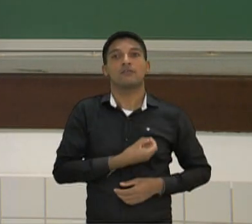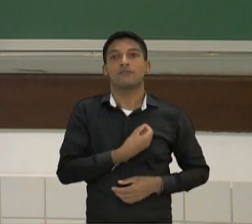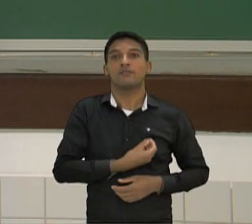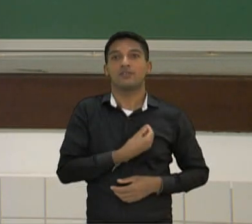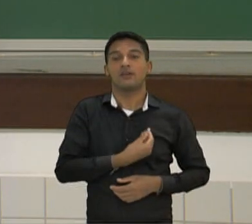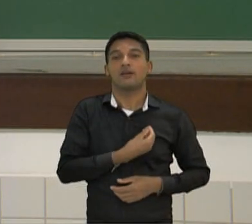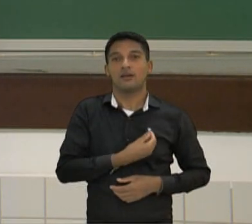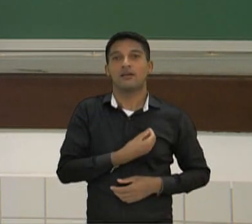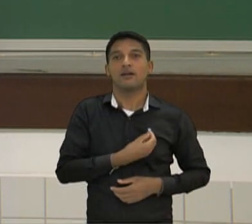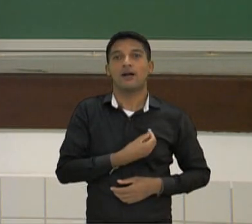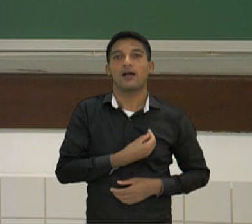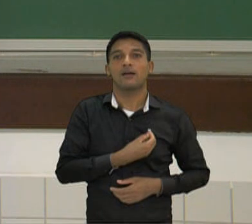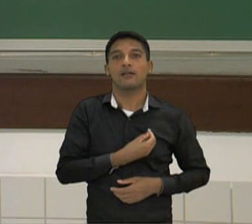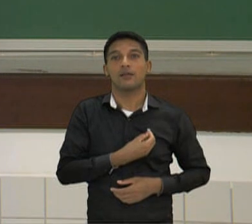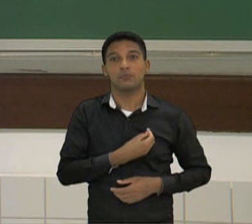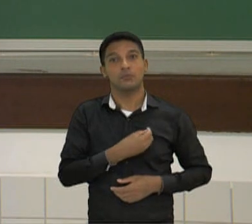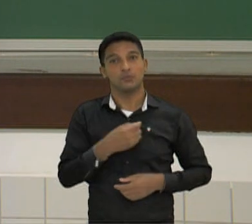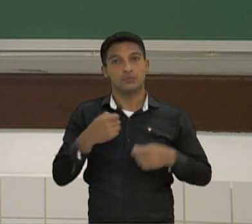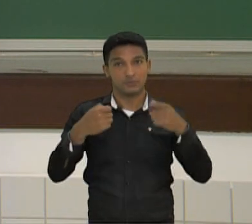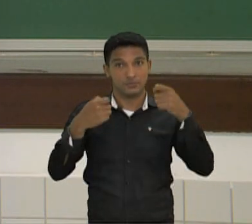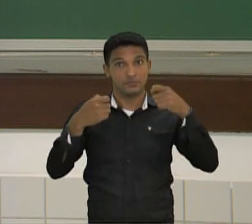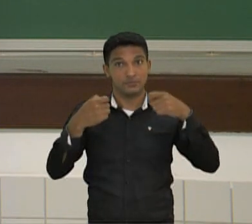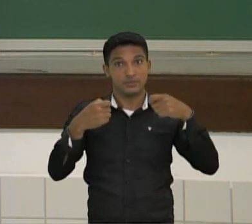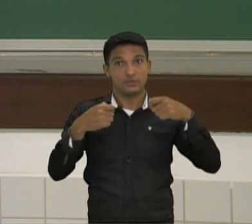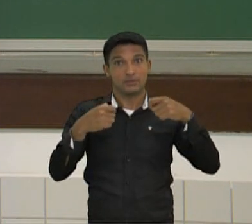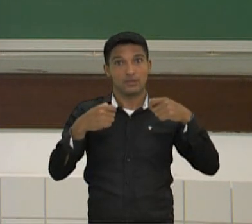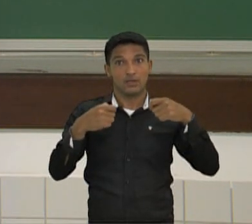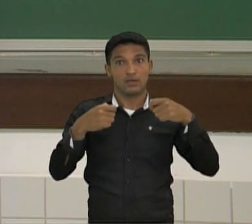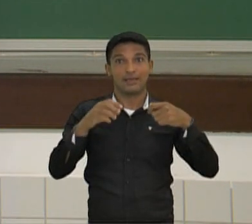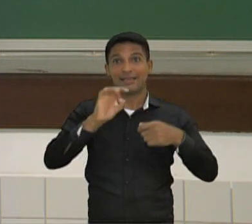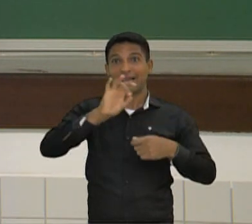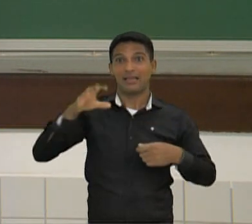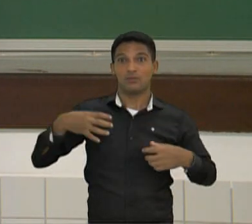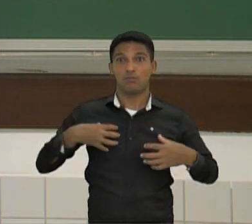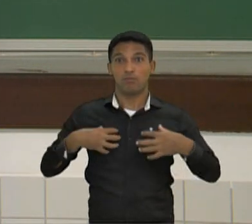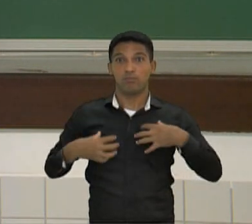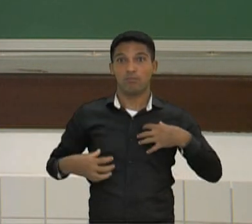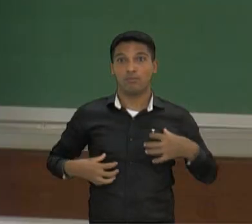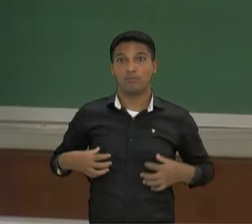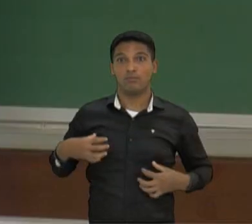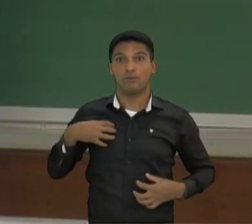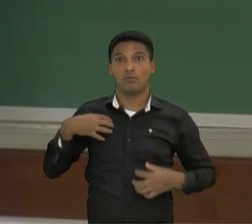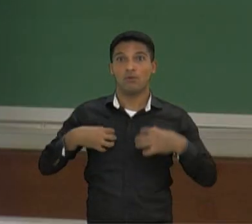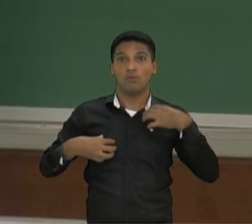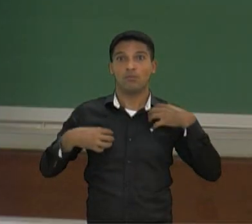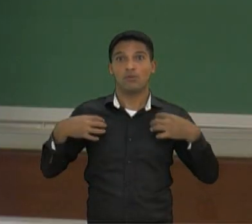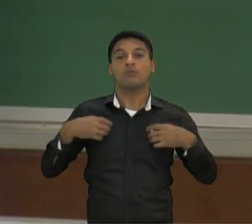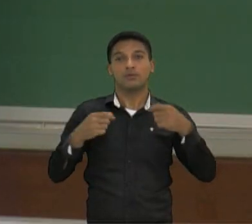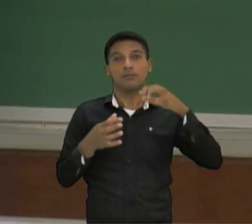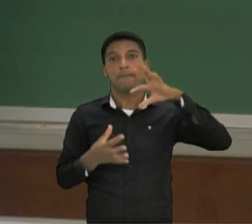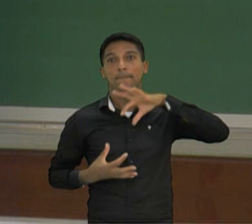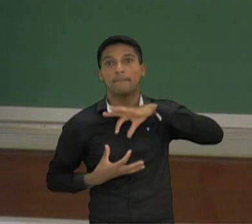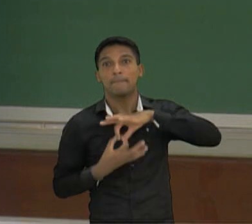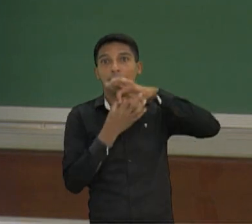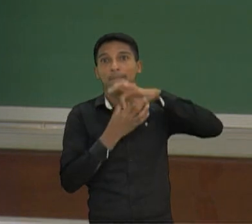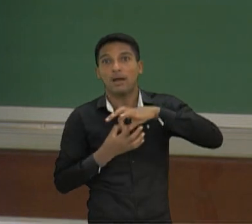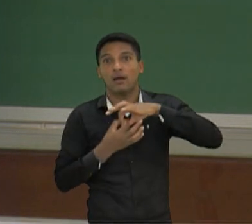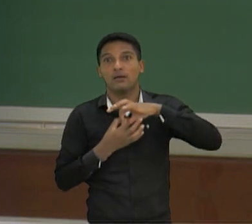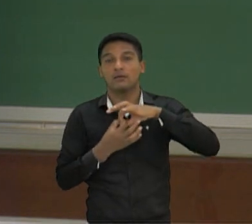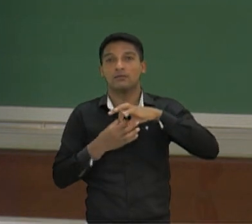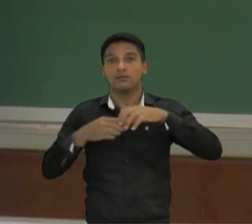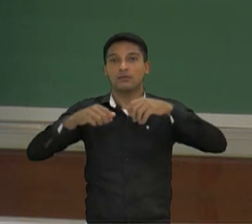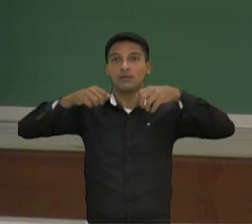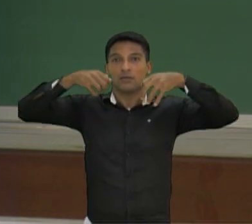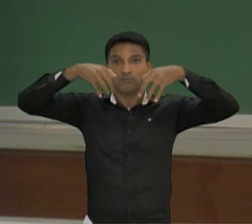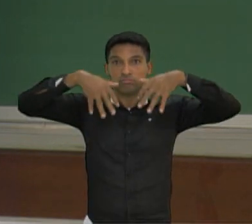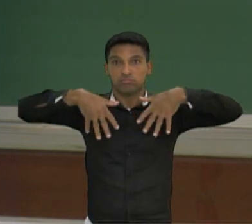cada sistema vai colaborar? Nessa figura, acompanhe aqui comigo, eu estou mostrando um panorama geral. Eu tenho uma célula, tá,